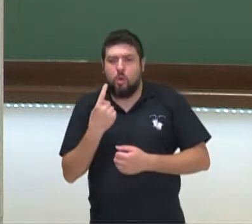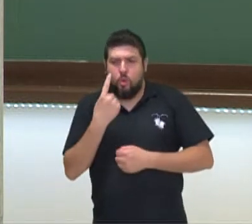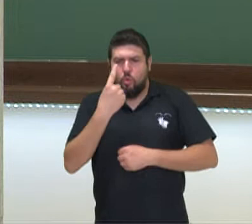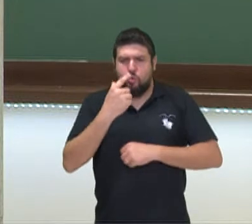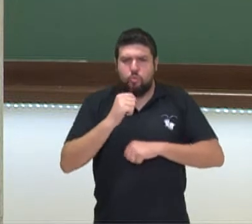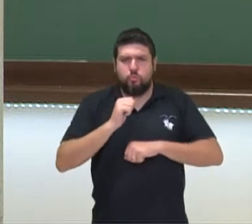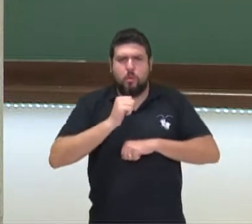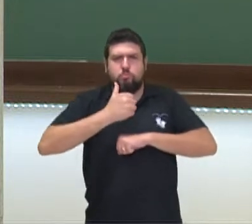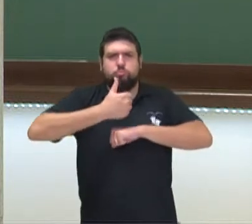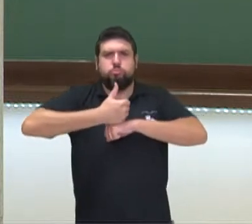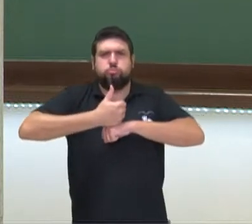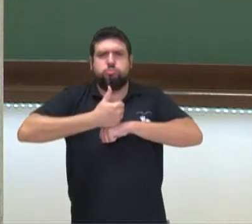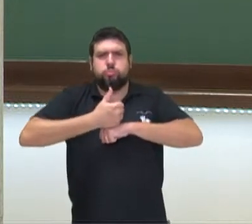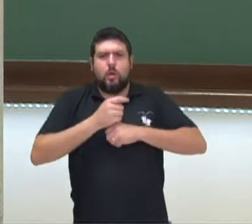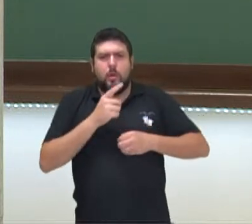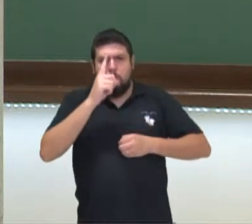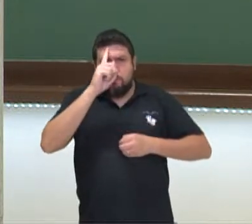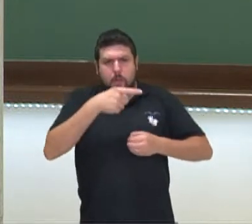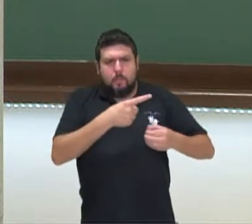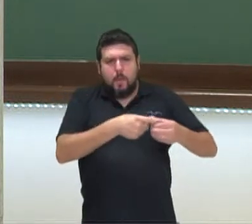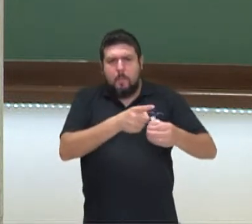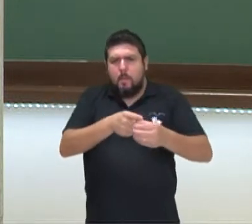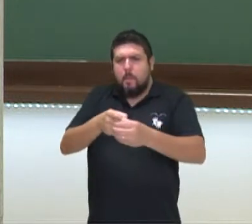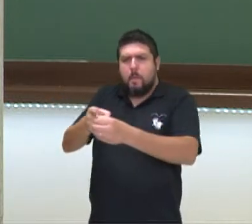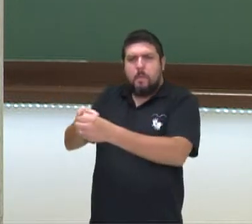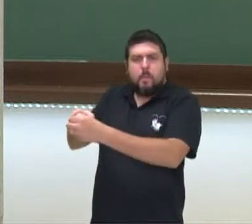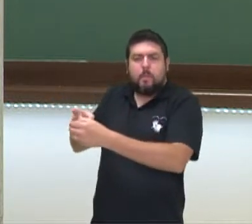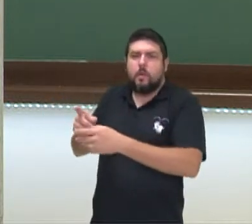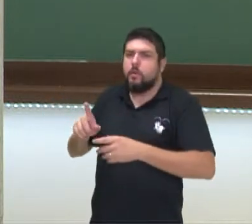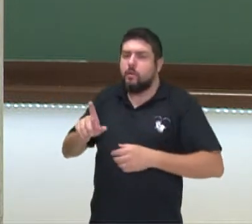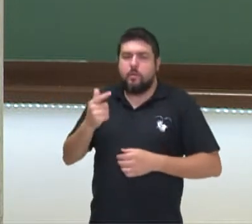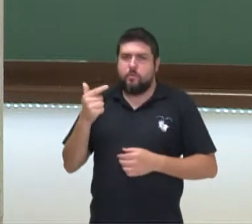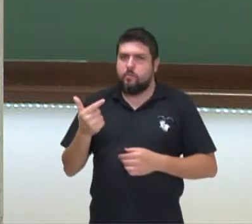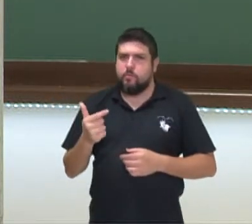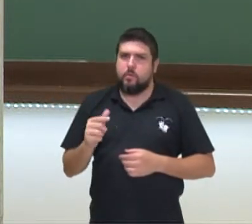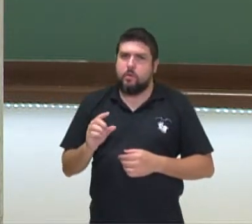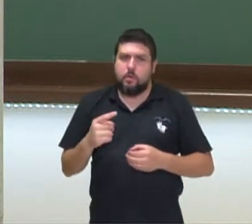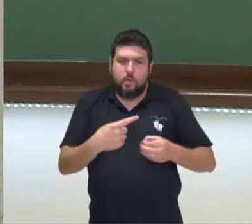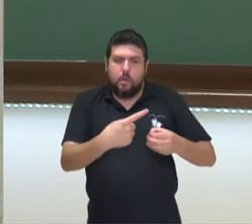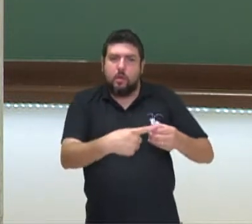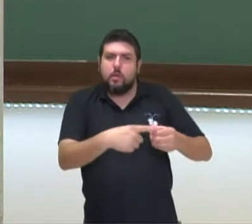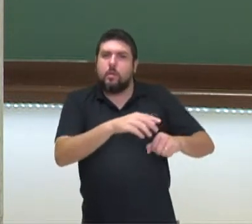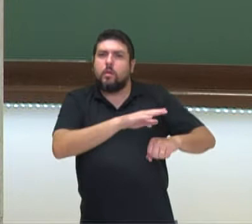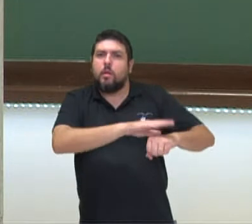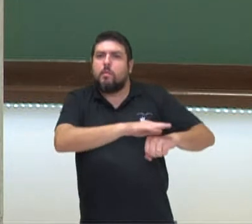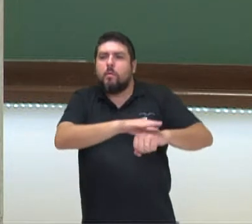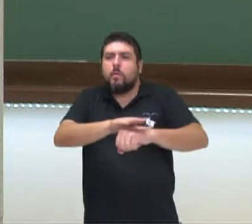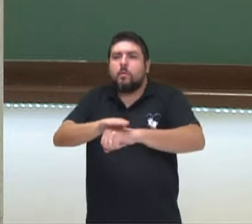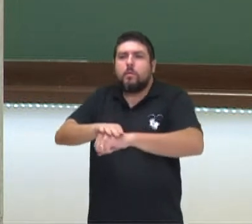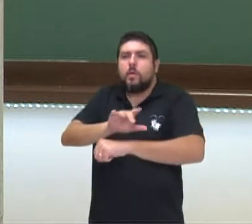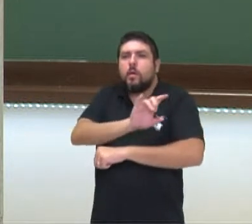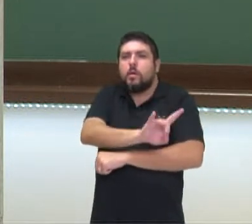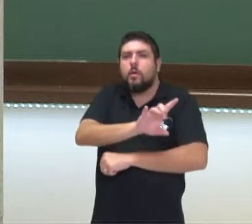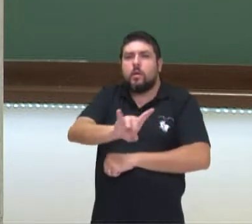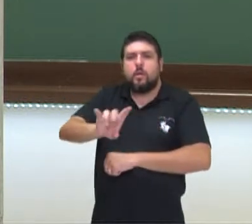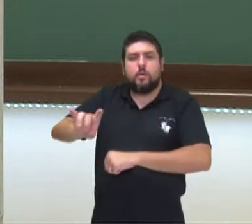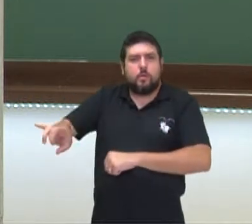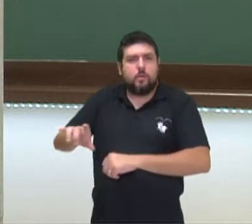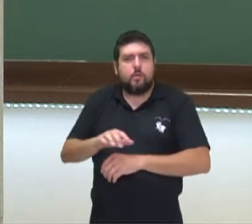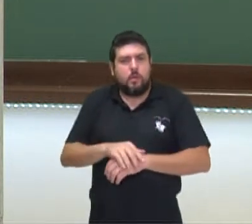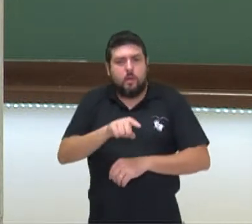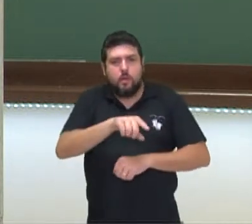maia devido a esse conceito de cidade-estado. Então, aí as principais cidades maias, elas eram independentes